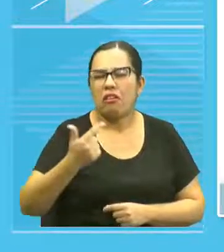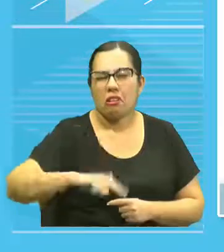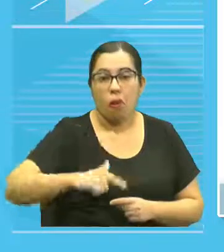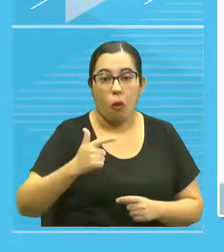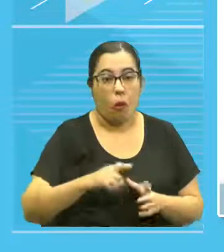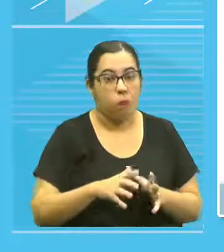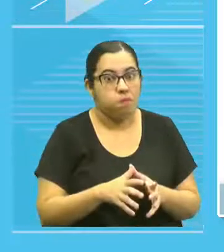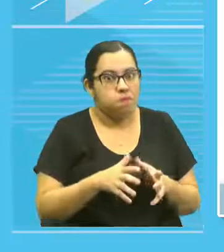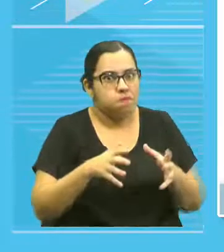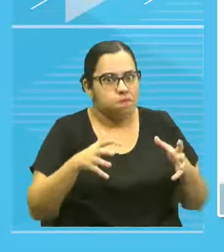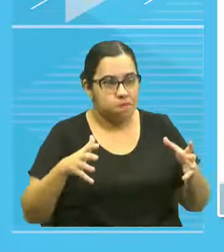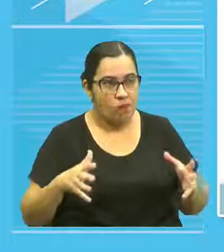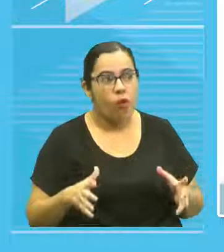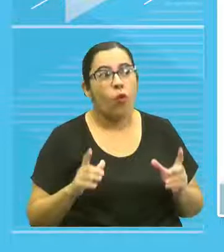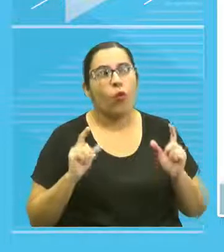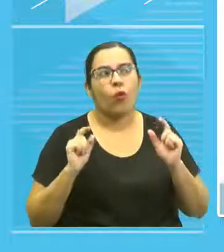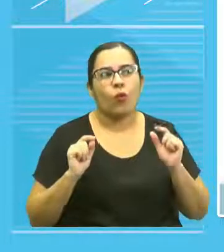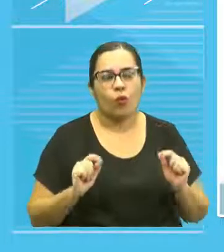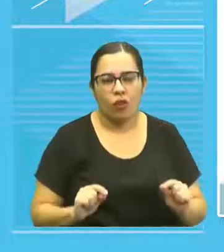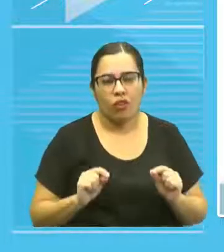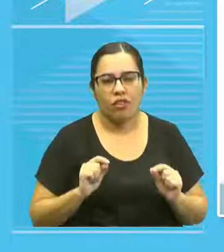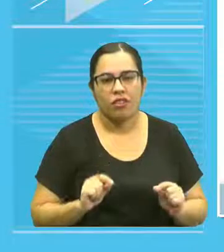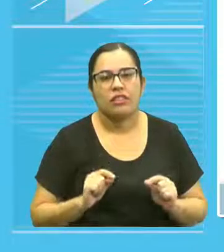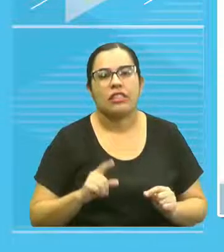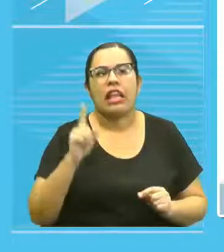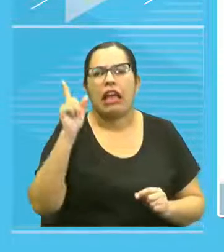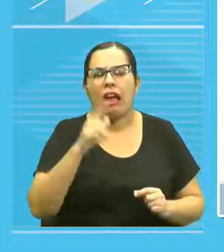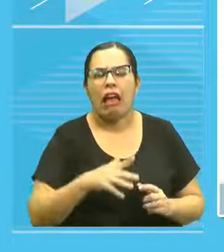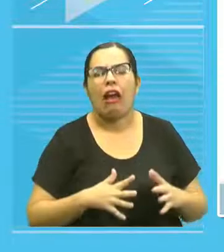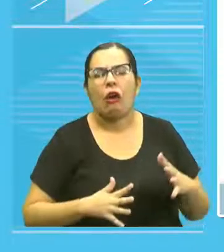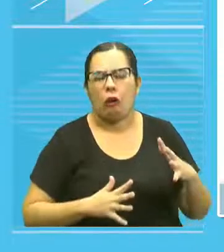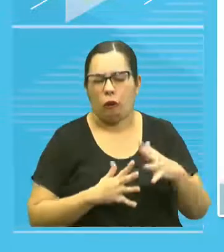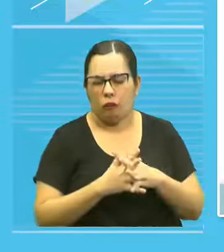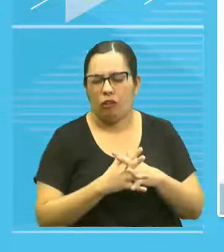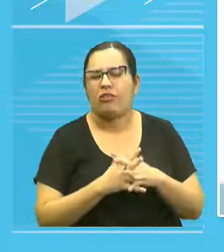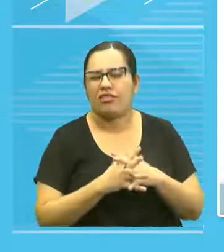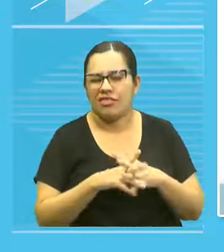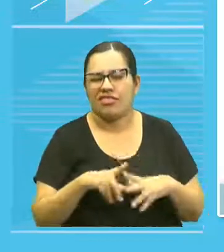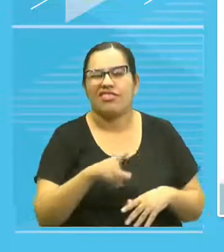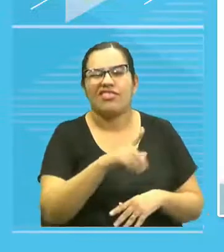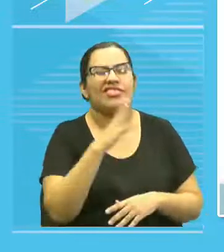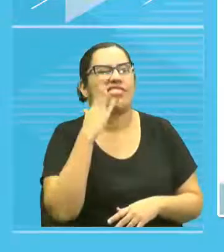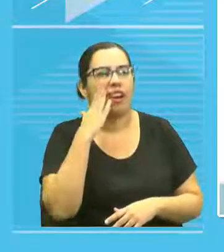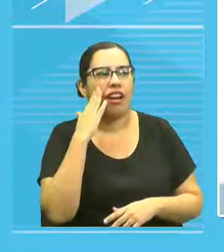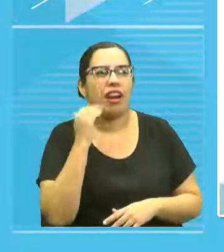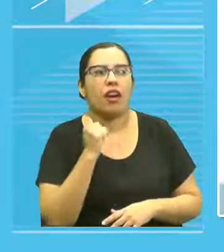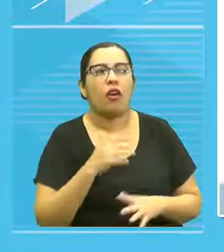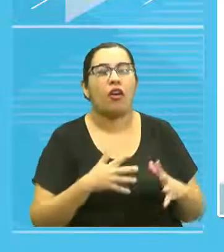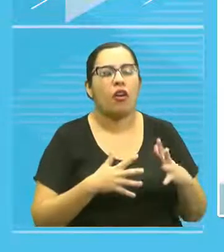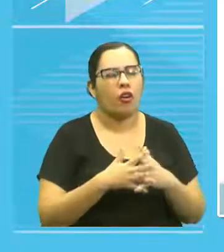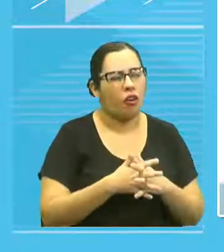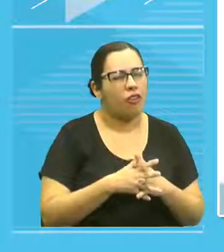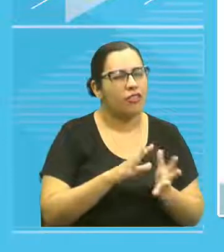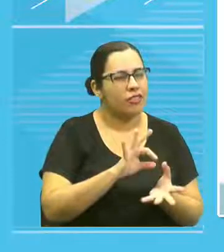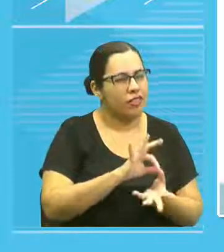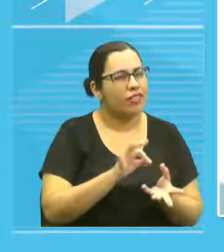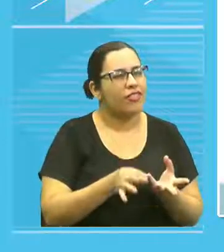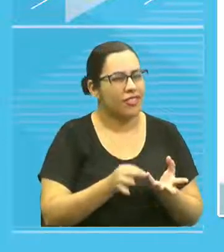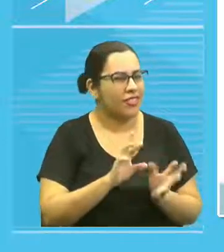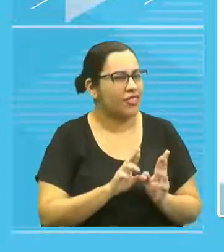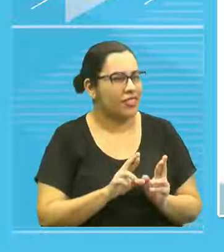Rosinha de que de consoantes e os meninos que estão sendo minha aula já sabe até a diferença de consoante para vogal